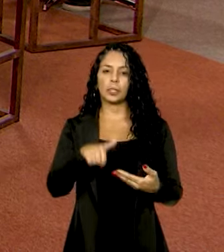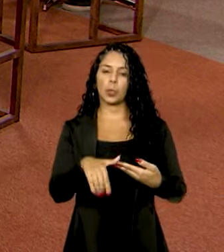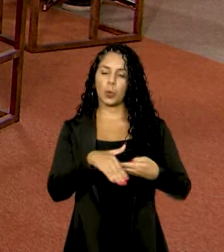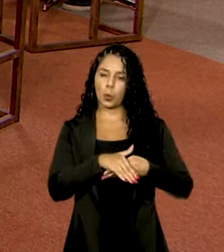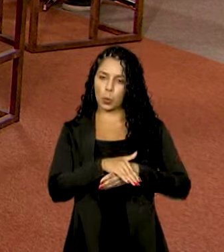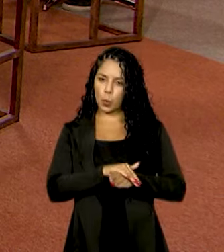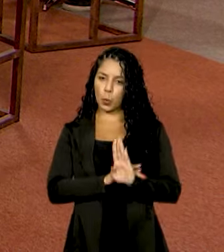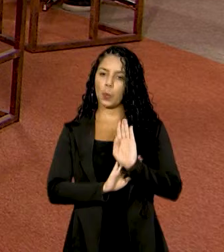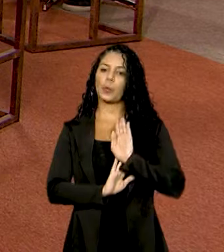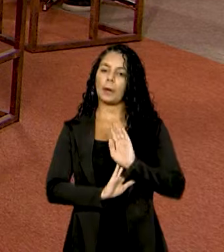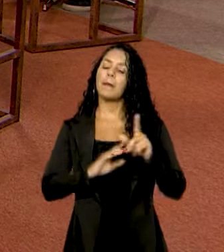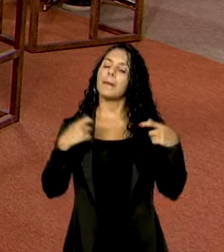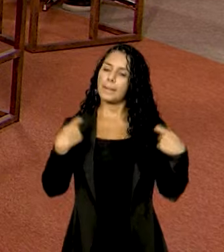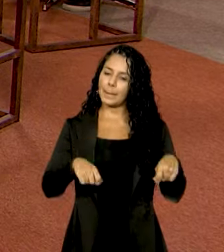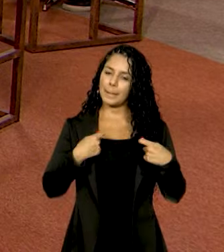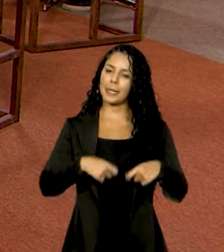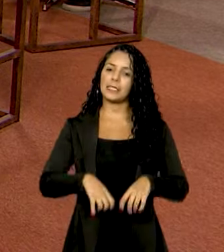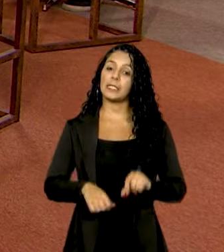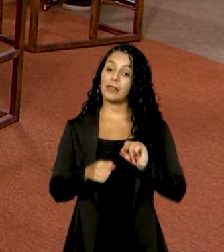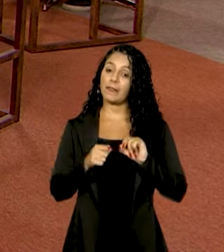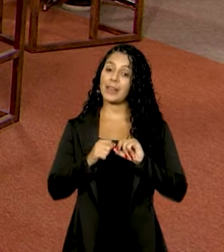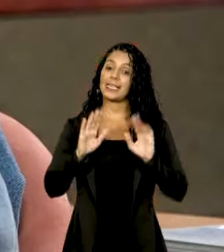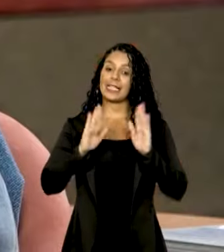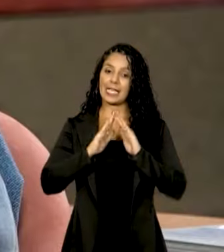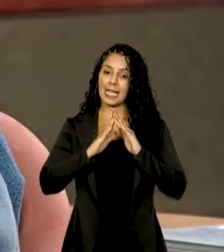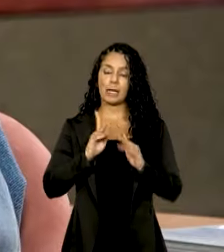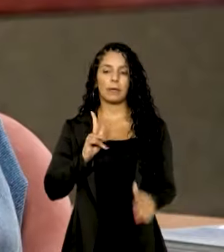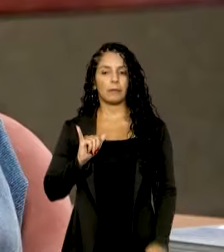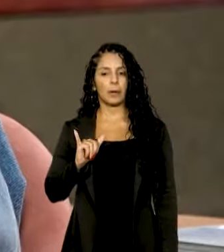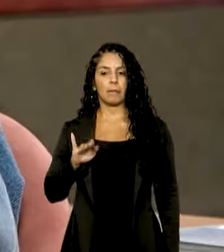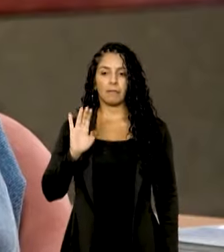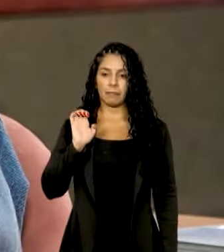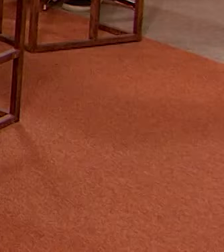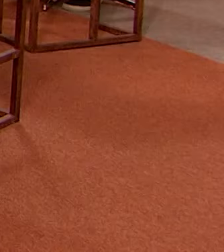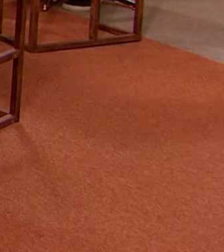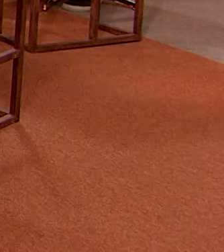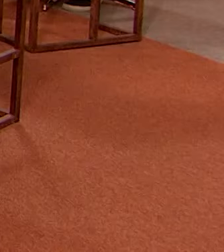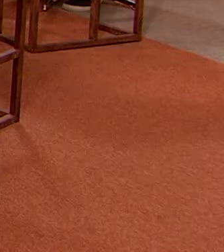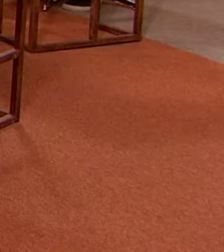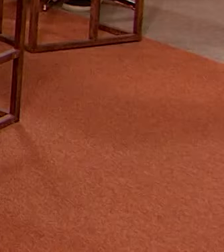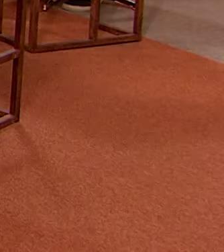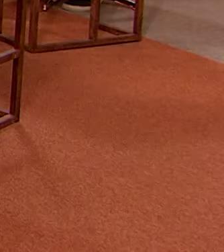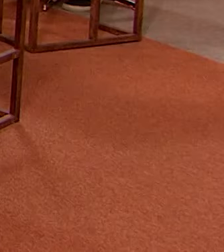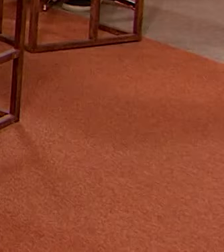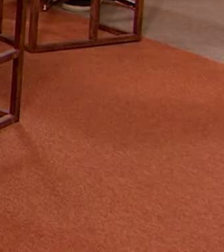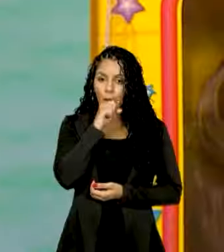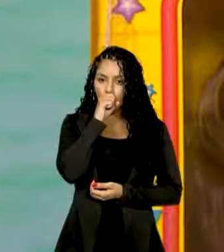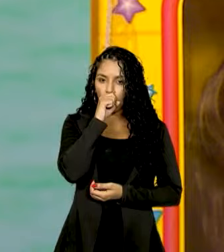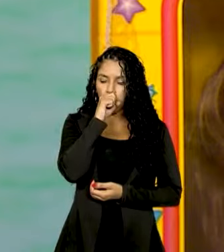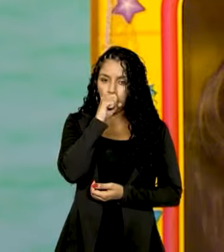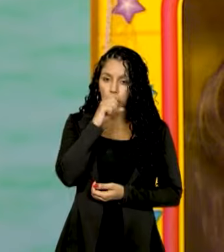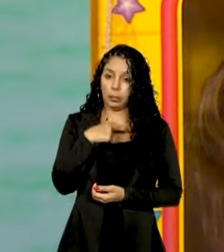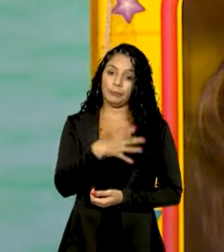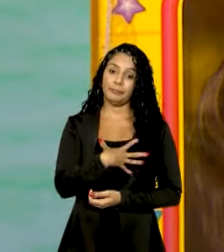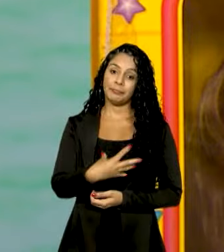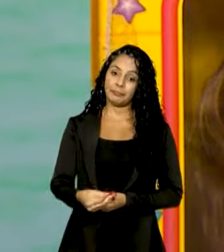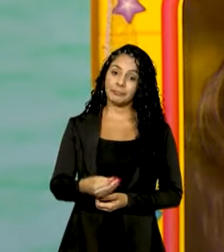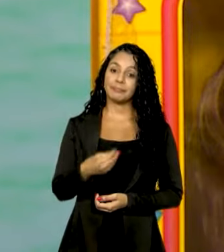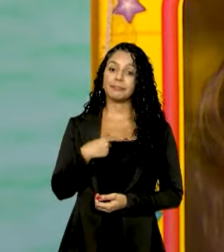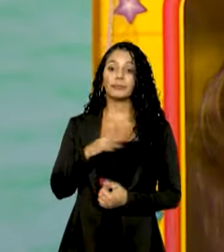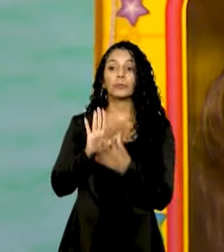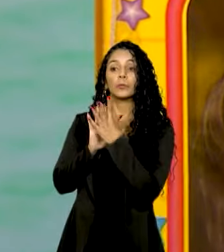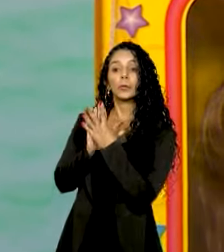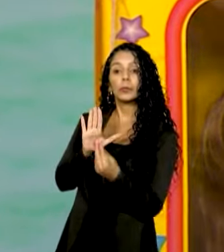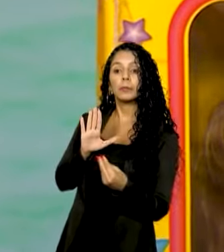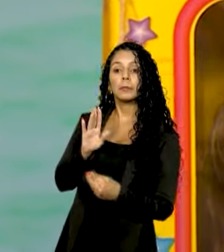que é um hábito que tem que ser adquirido em casa. Os pais. Exatamente. Eu vi uma figura ótima, assim. Os filhos imitam os pais, né? Aí tem, assim,